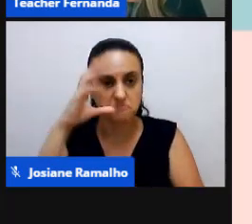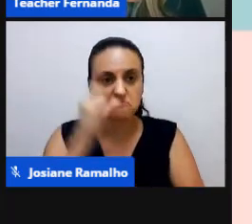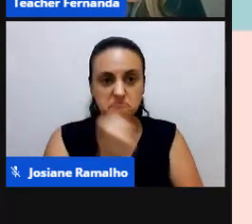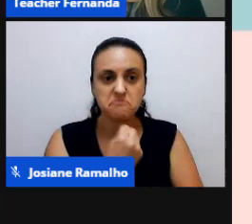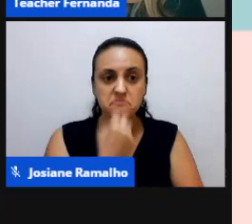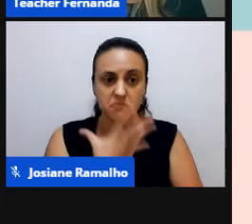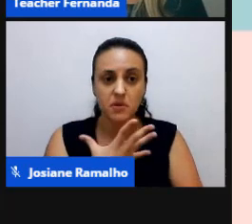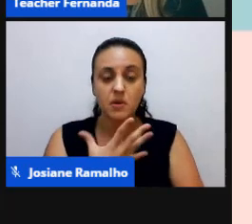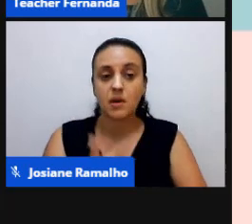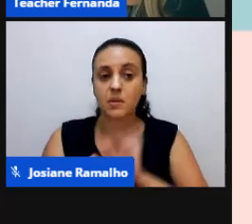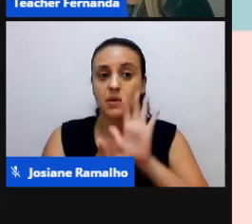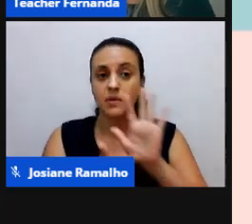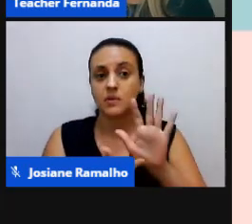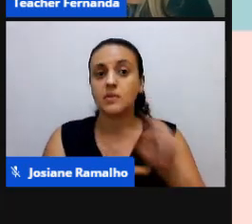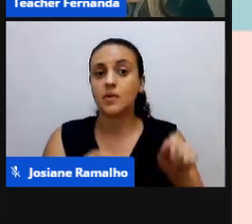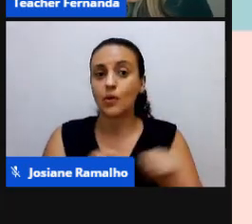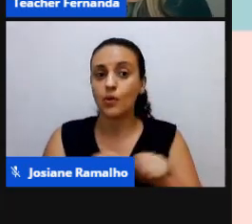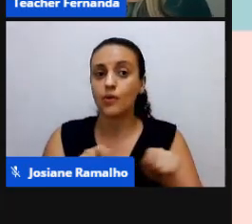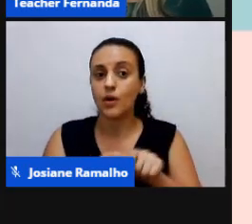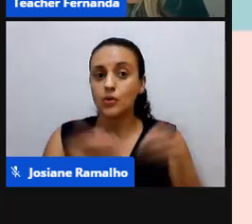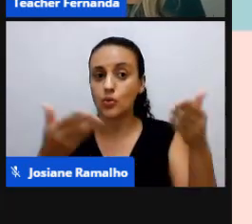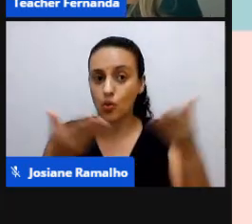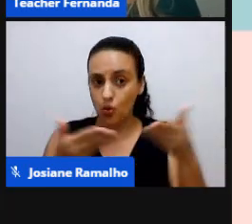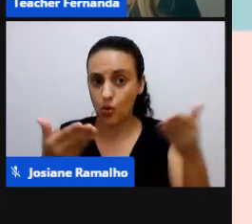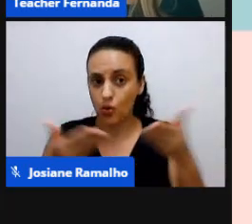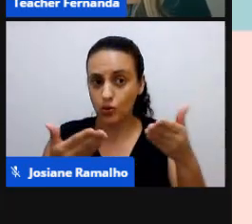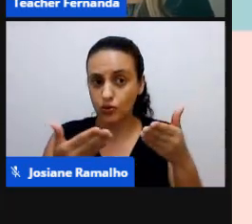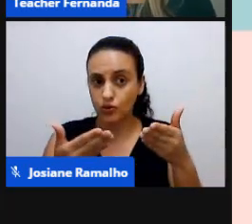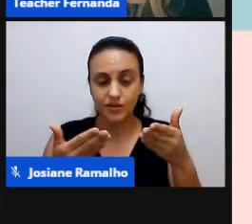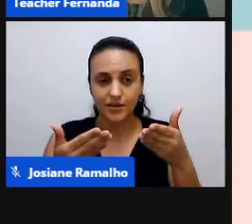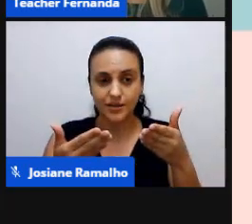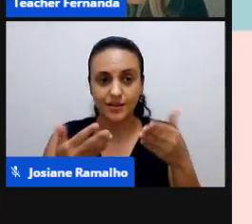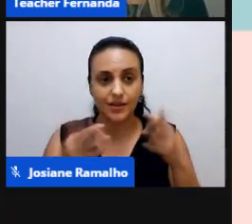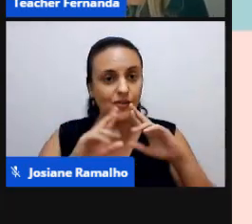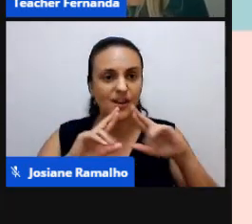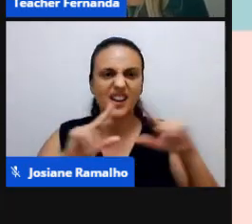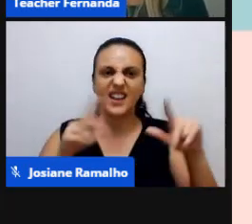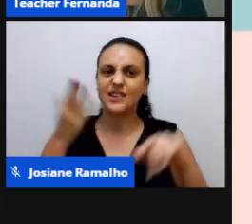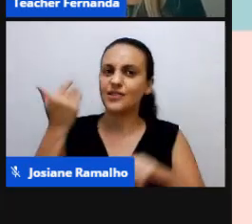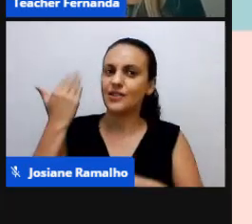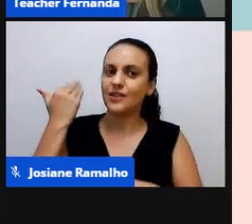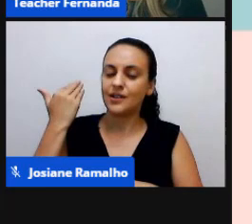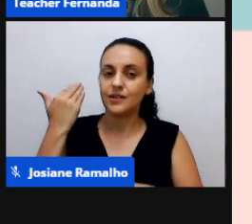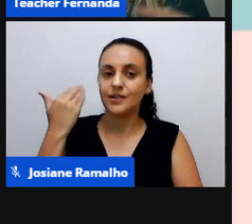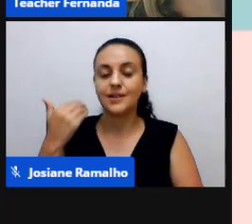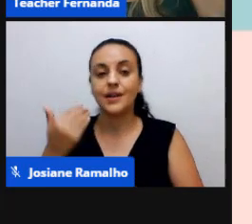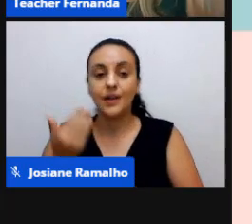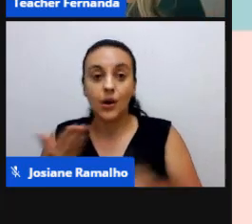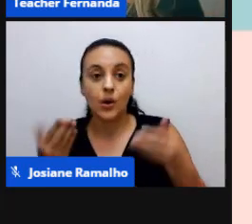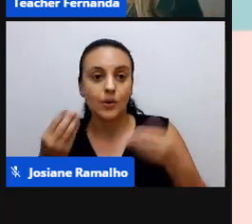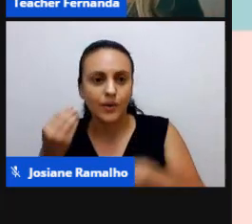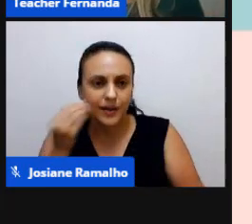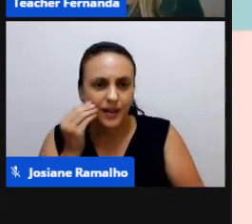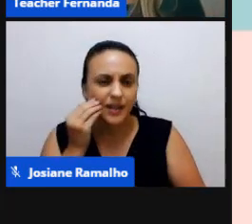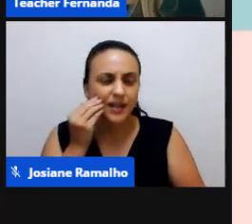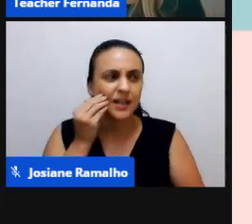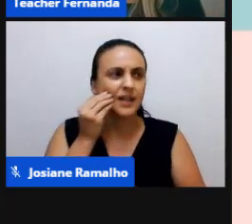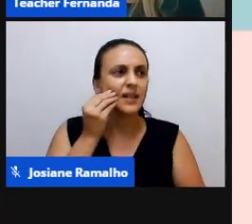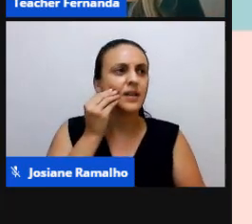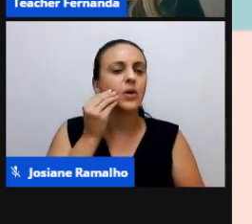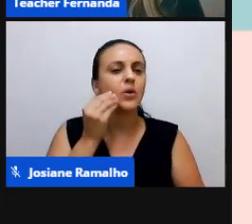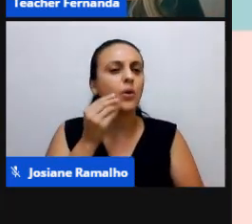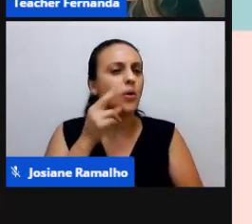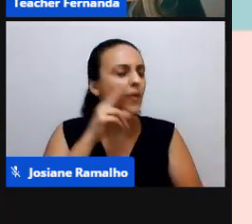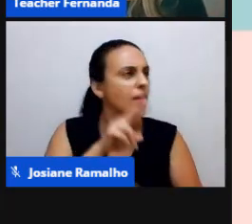faço hoje, as produções que eu faço hoje, não eram da mesma maneira anteriormente. Foram tentativas, foram vendo outras